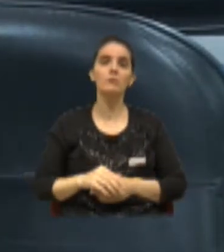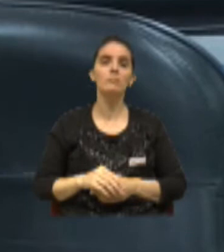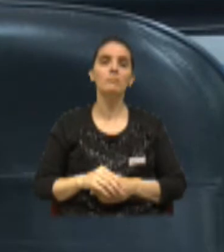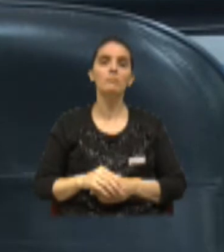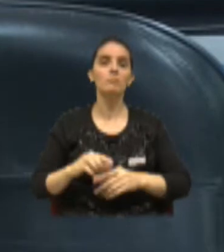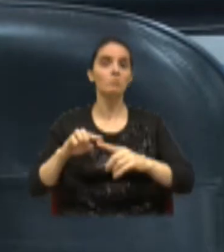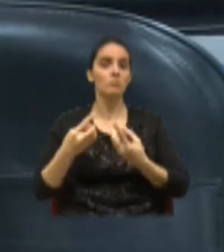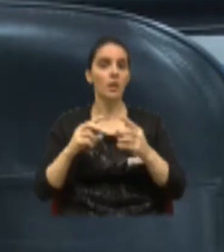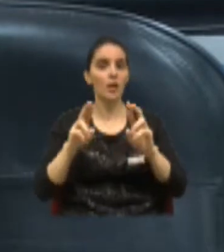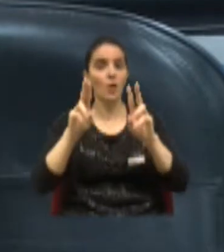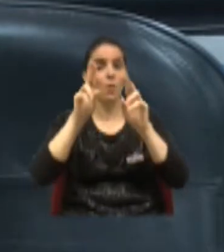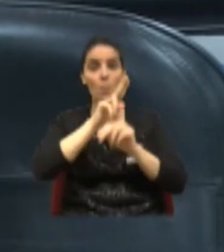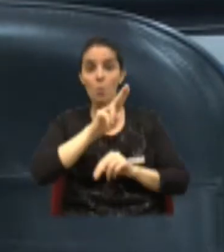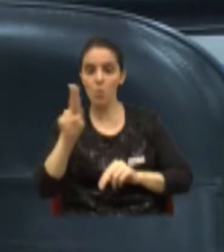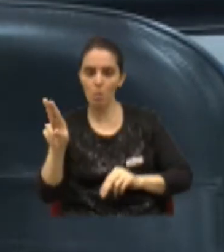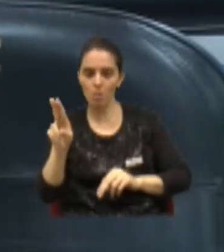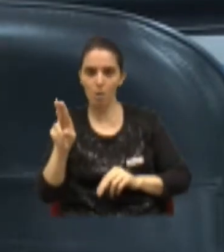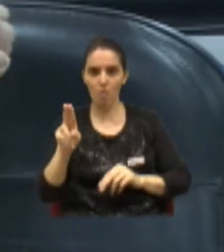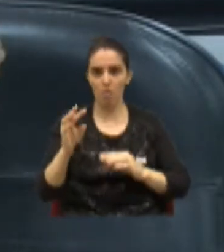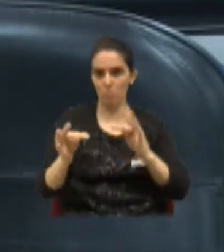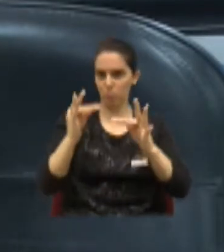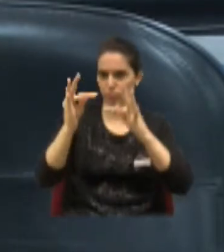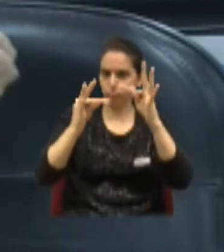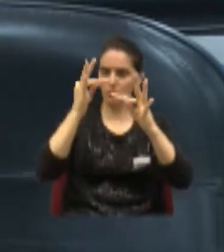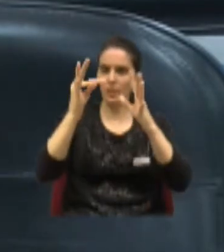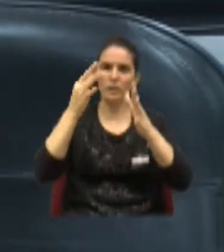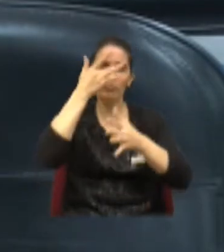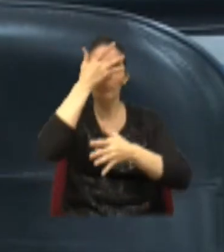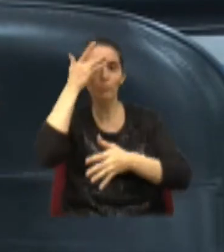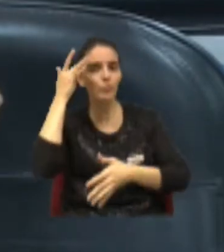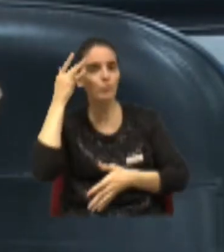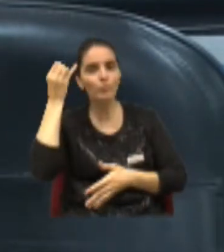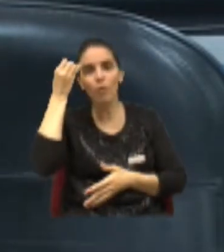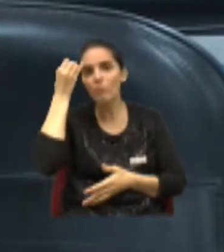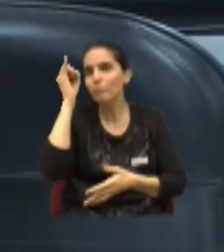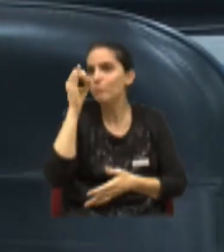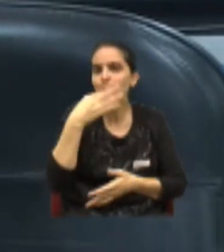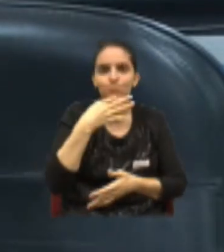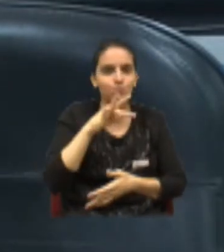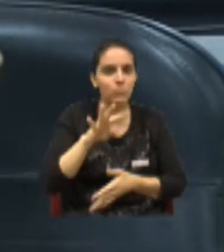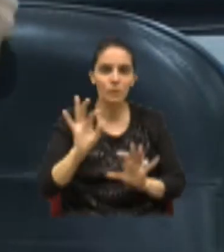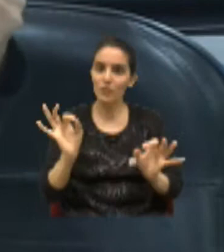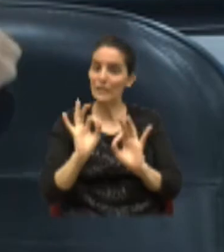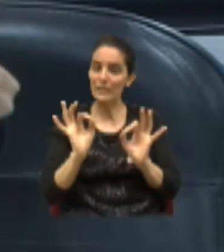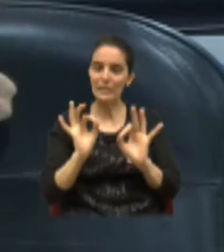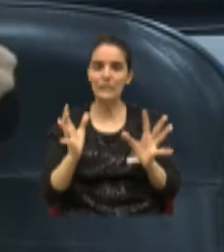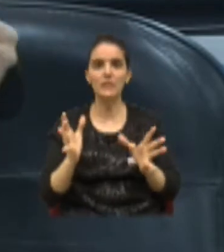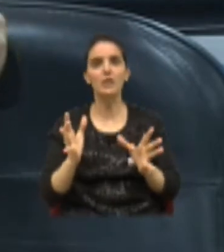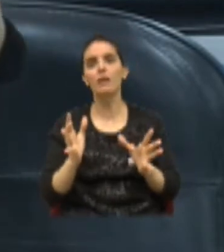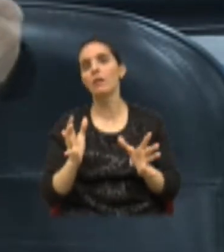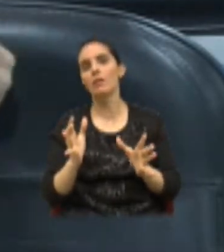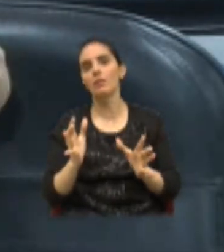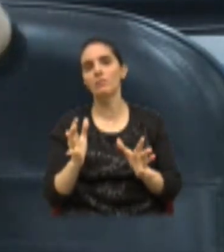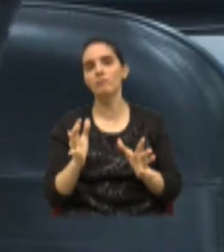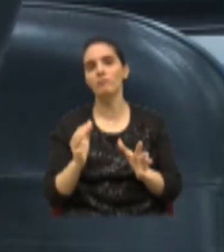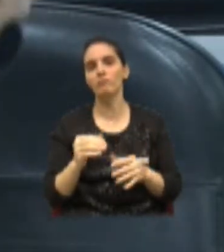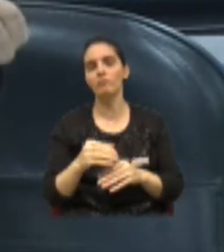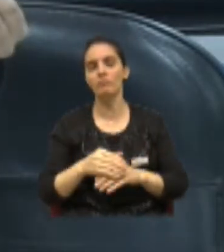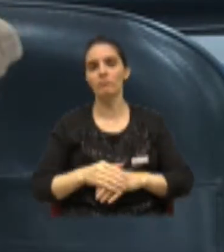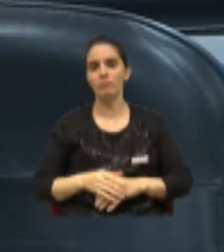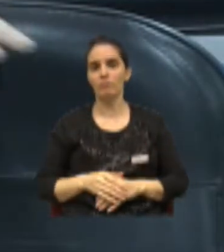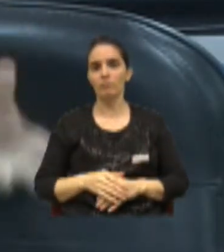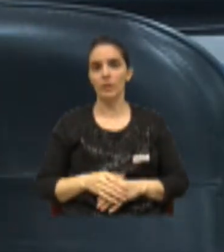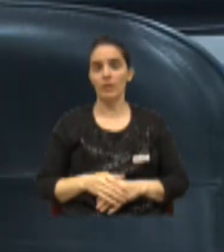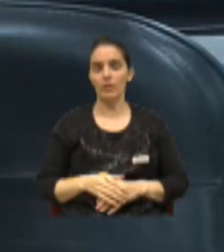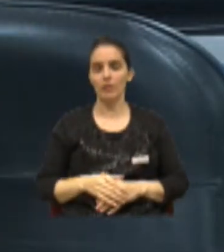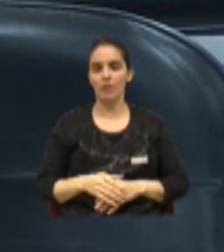técnica ou em virtude de muitas pessoas não terem ideia de que isso é uma prática ilícita, uma prática